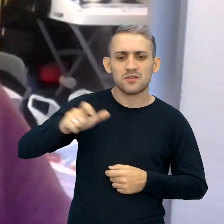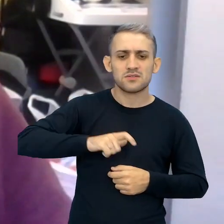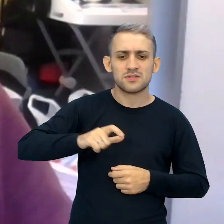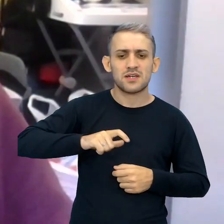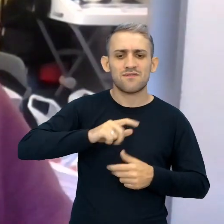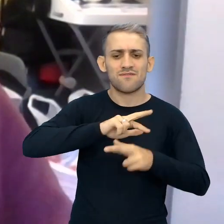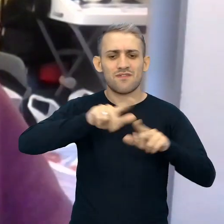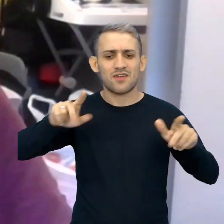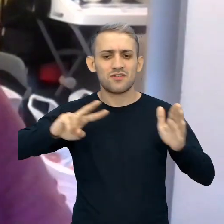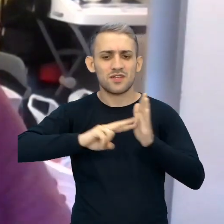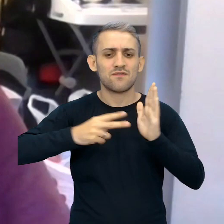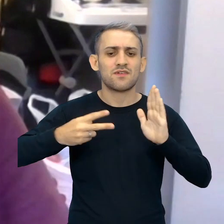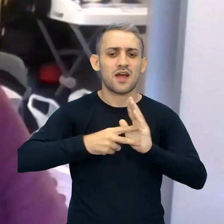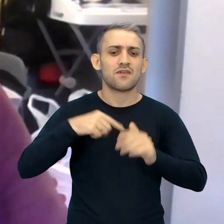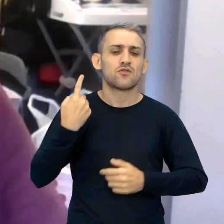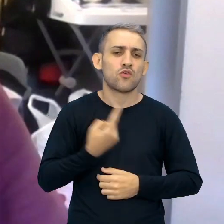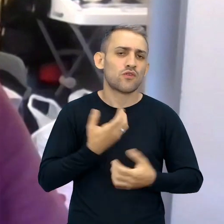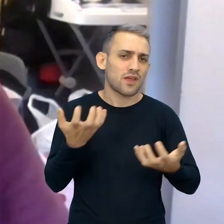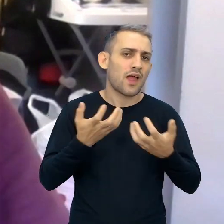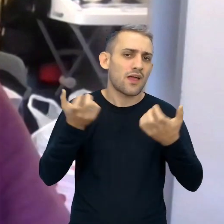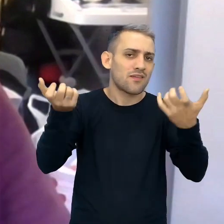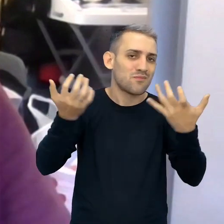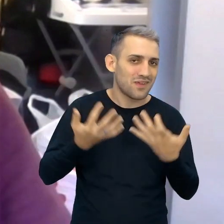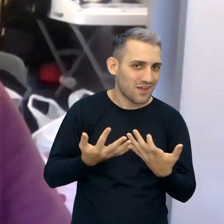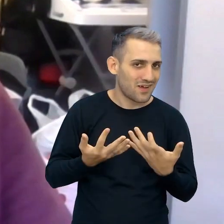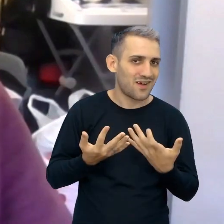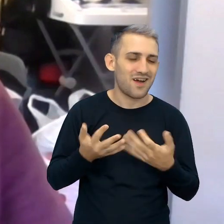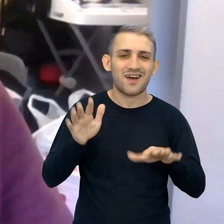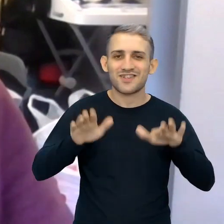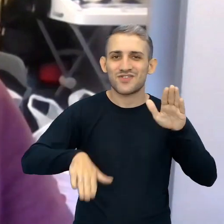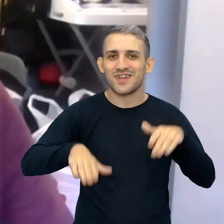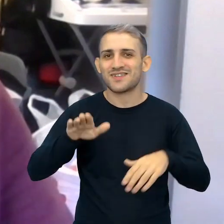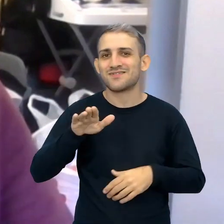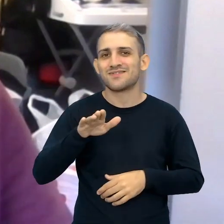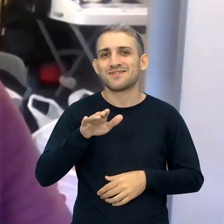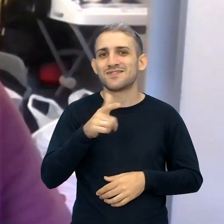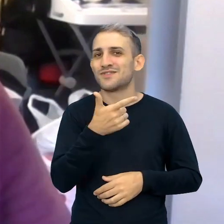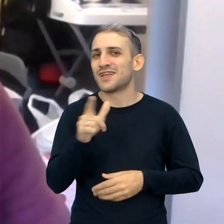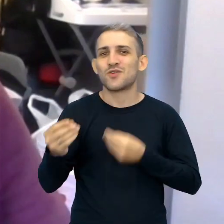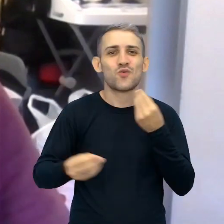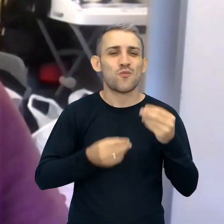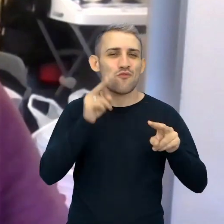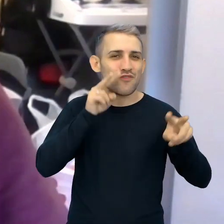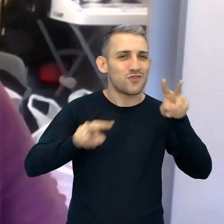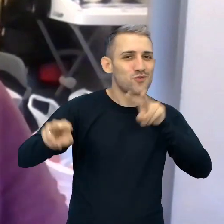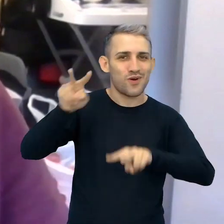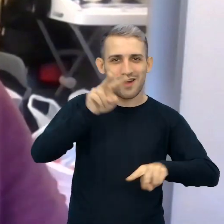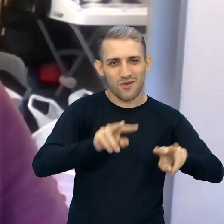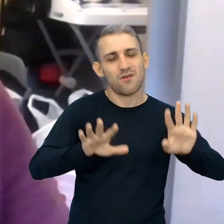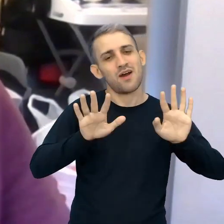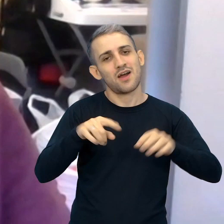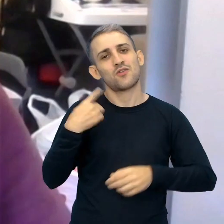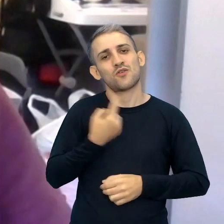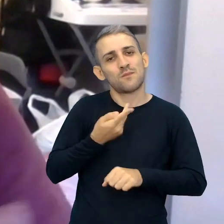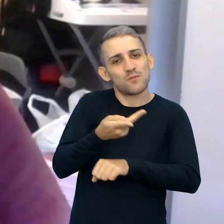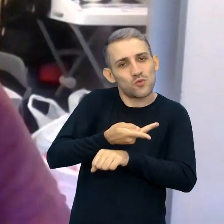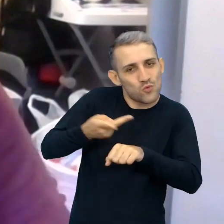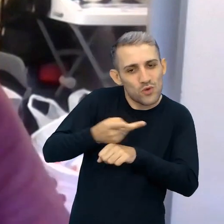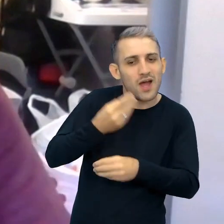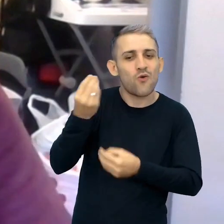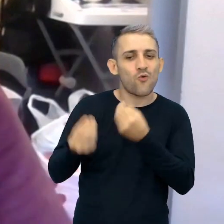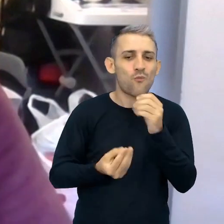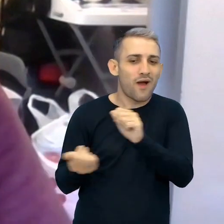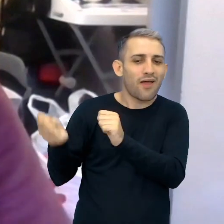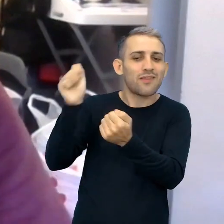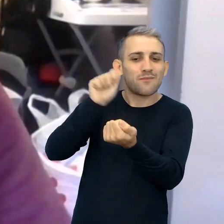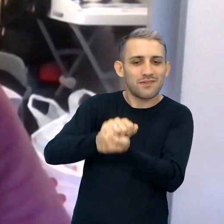que a gente gostaria de dizer, elas não remetem a elementos visuais. Então a gente vai procurar como a gente pode trazer